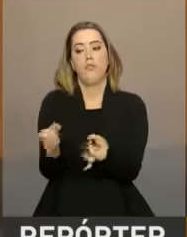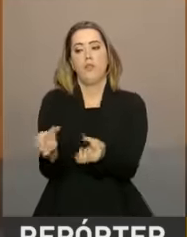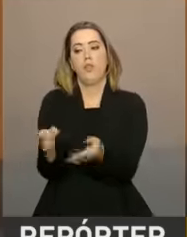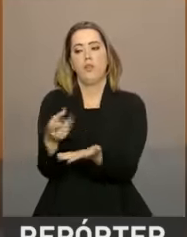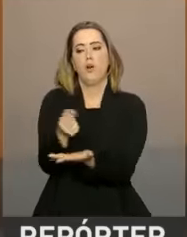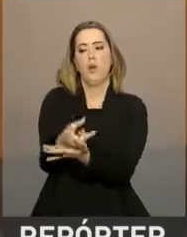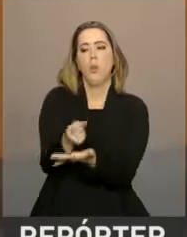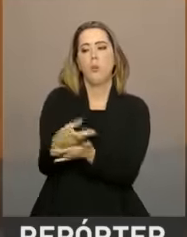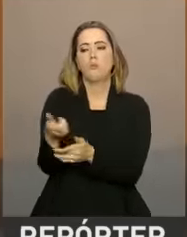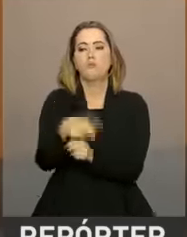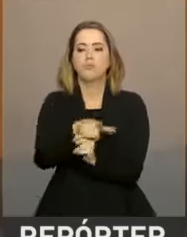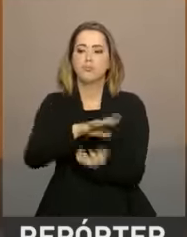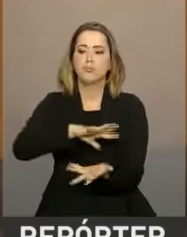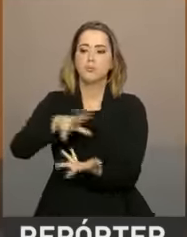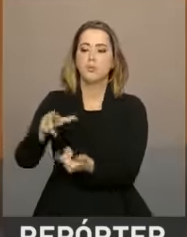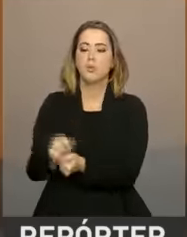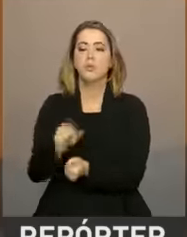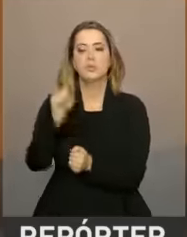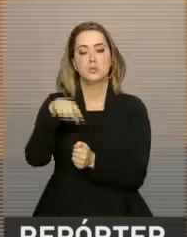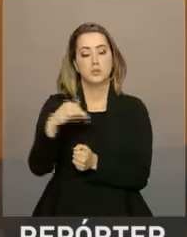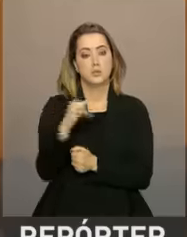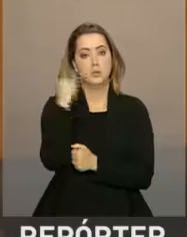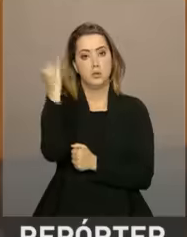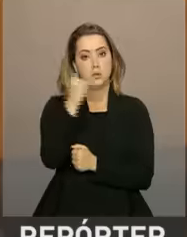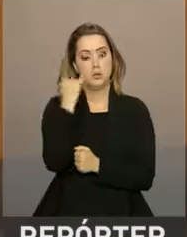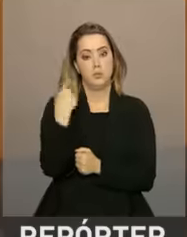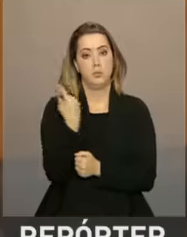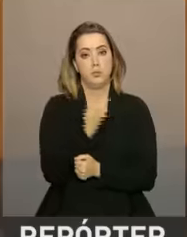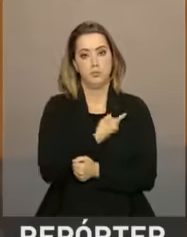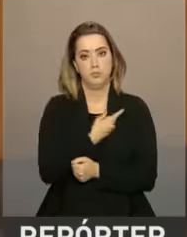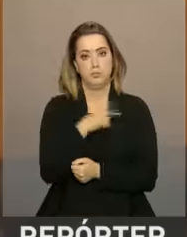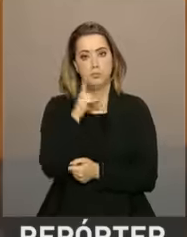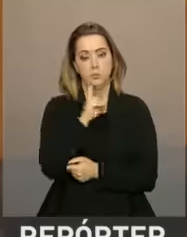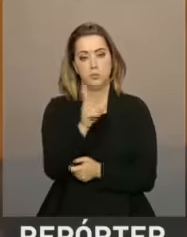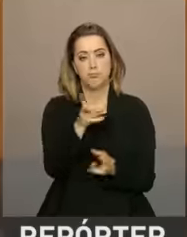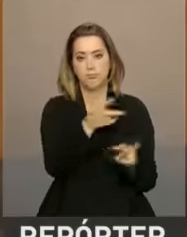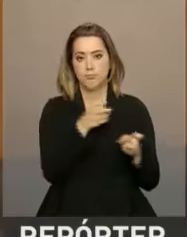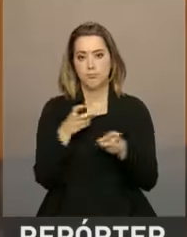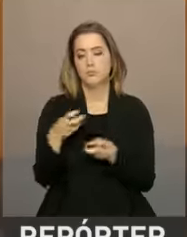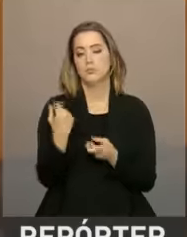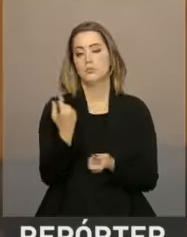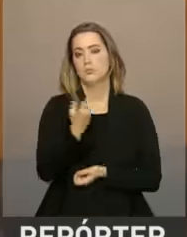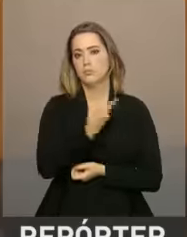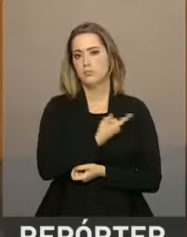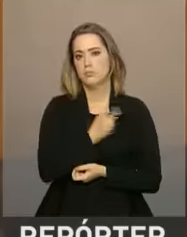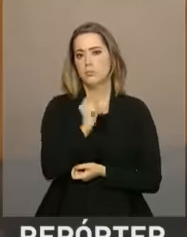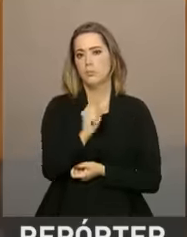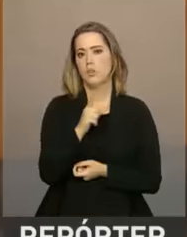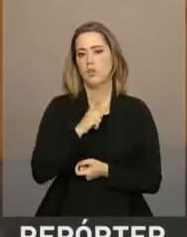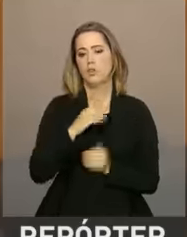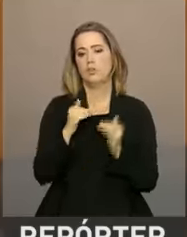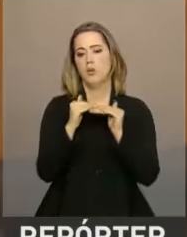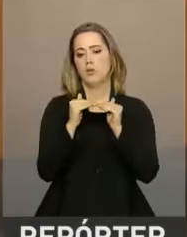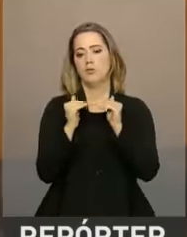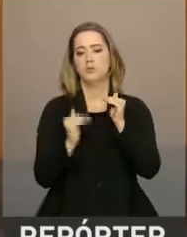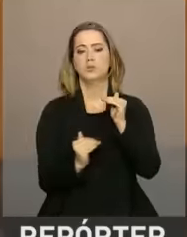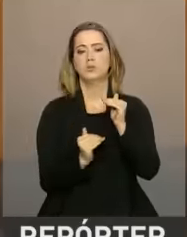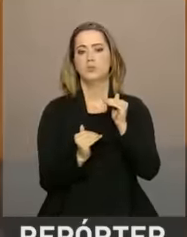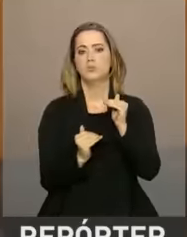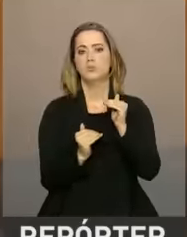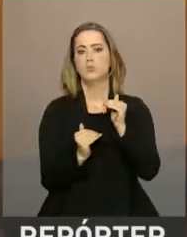através do seu Impacto n nas exportações a gente vem notando que eh houve uma queda da